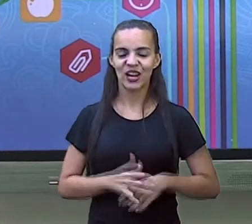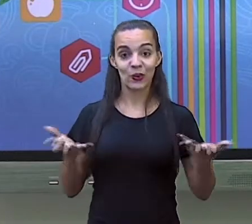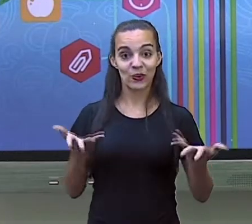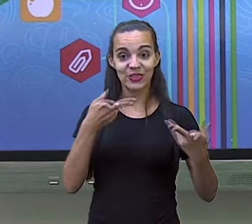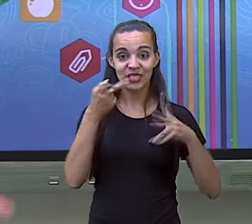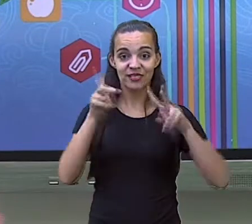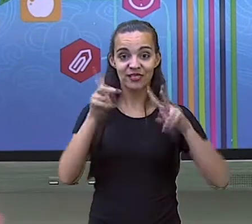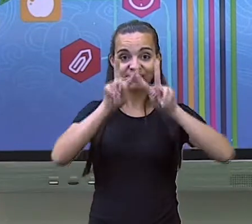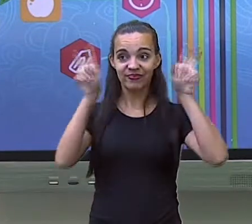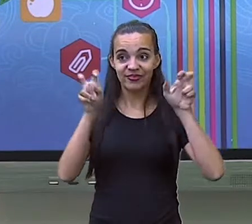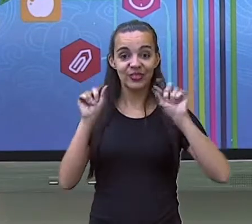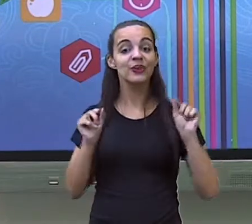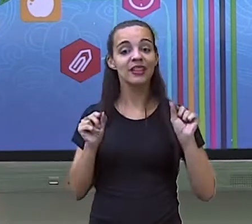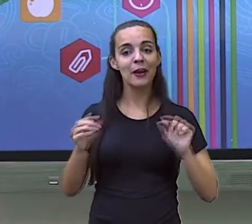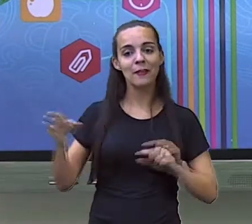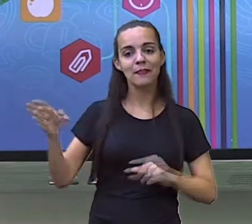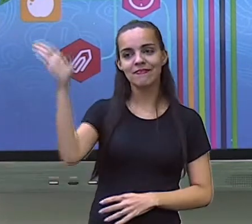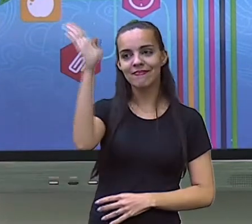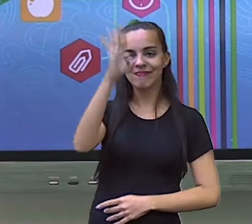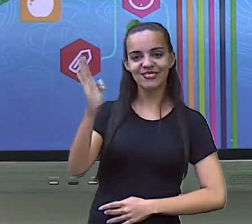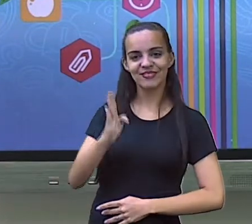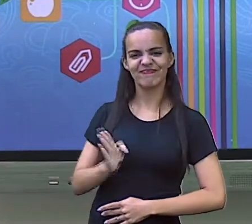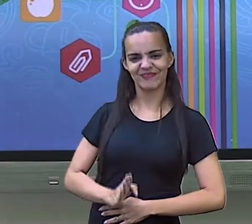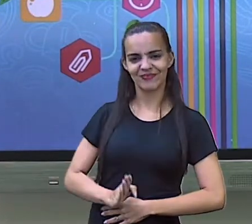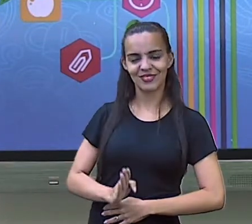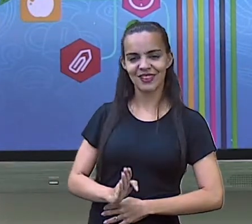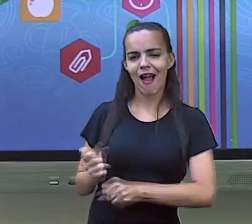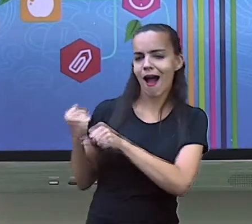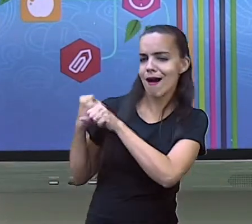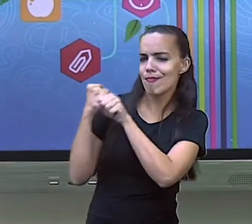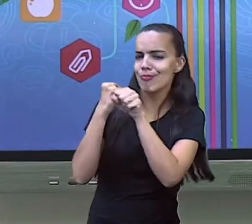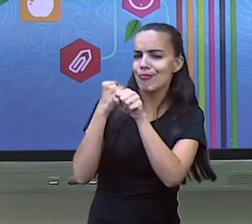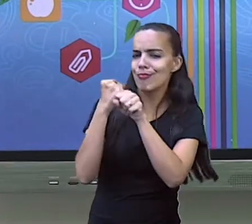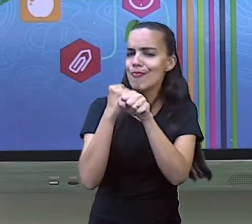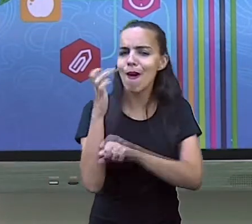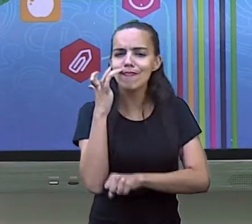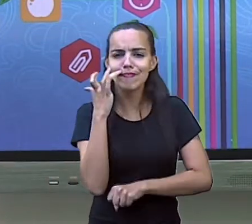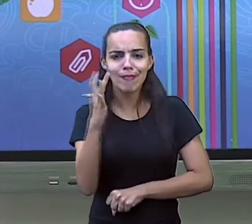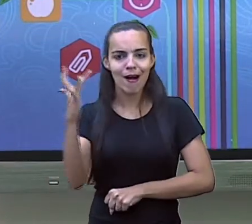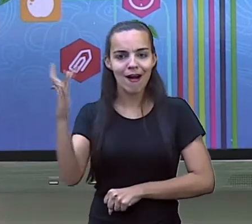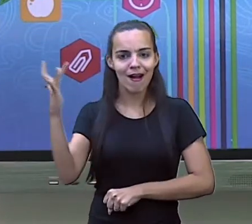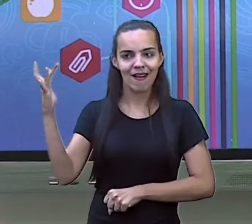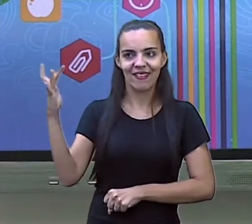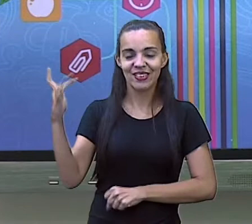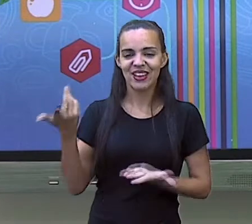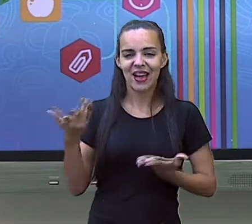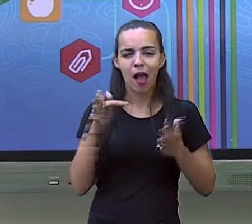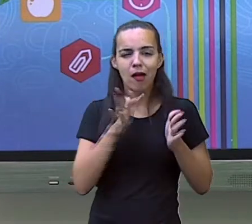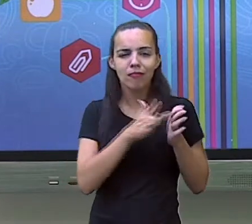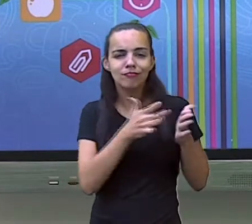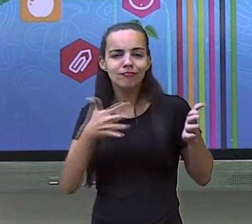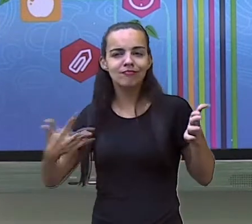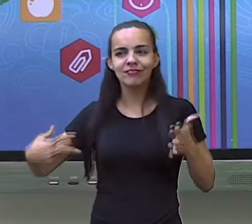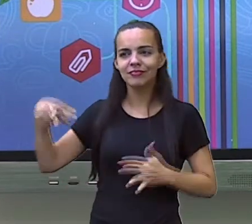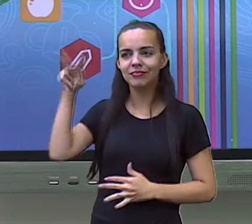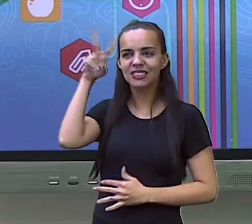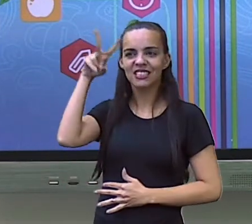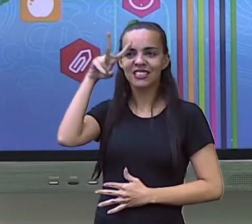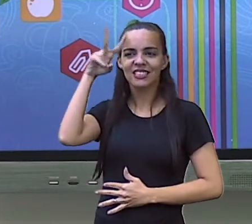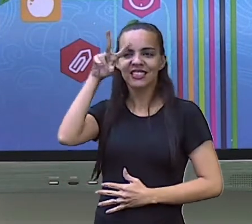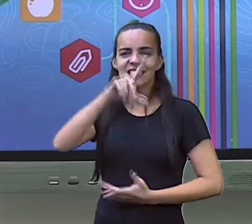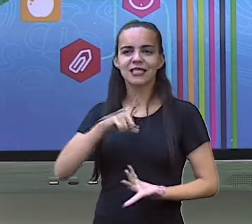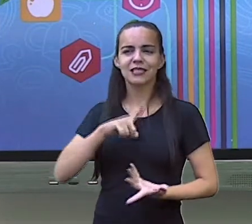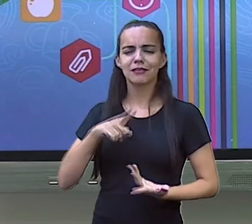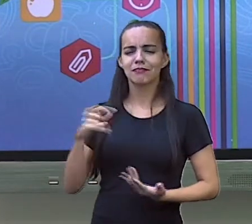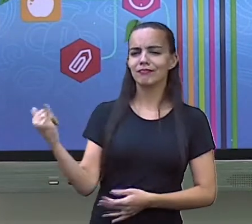sobre Brasil, anos dourados, uma fase da nossa história